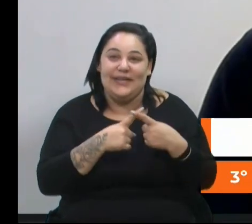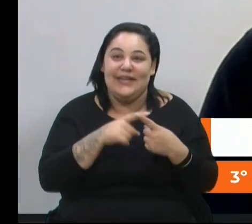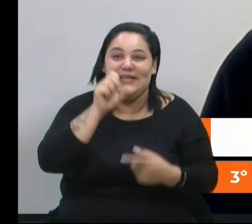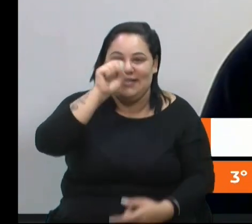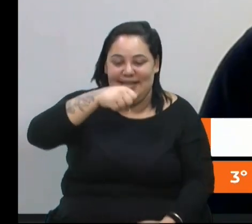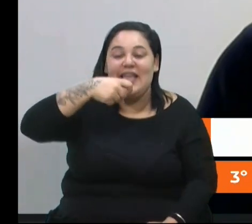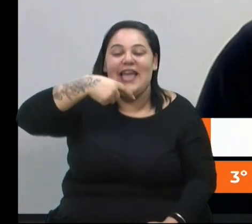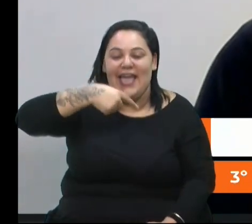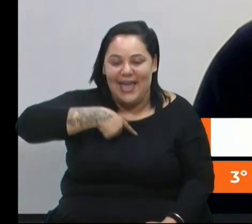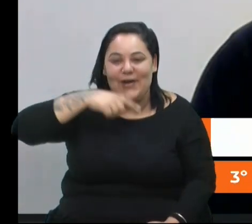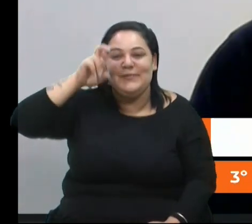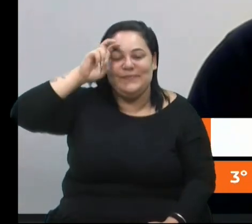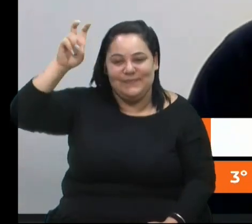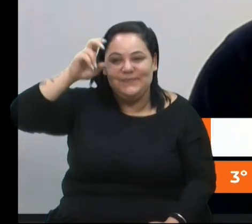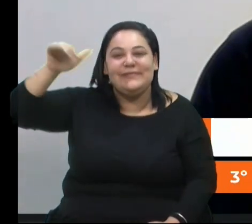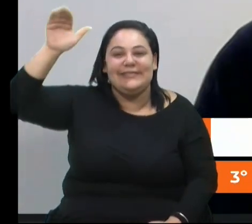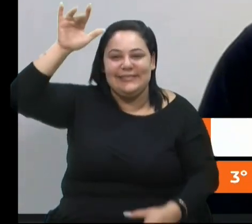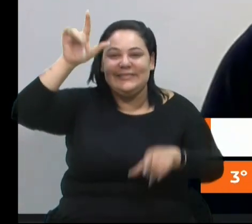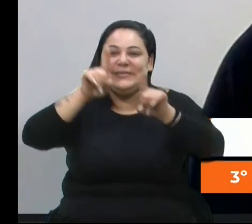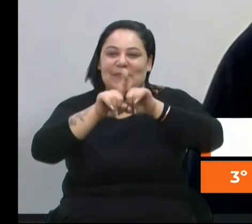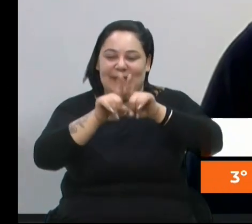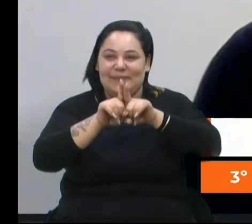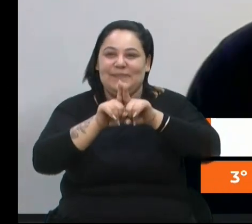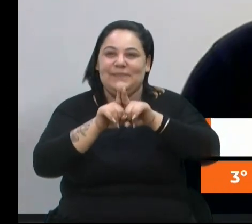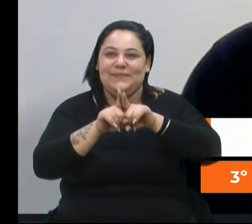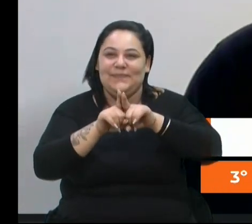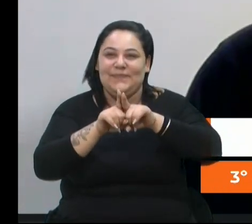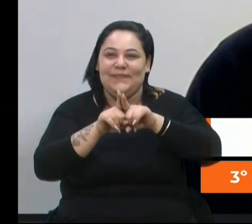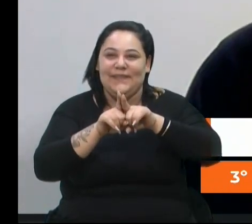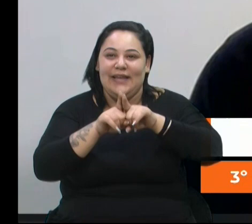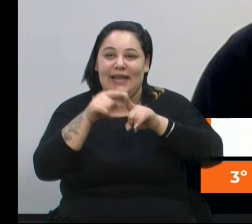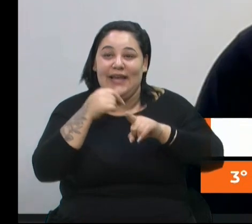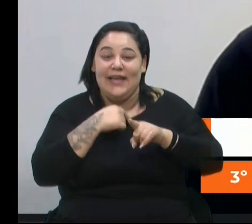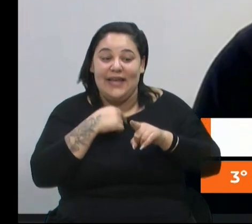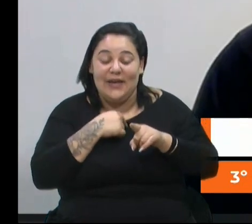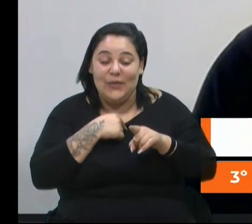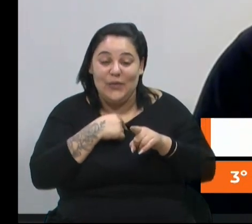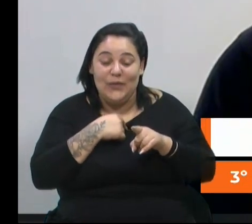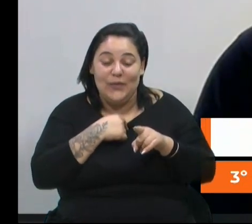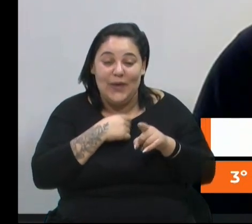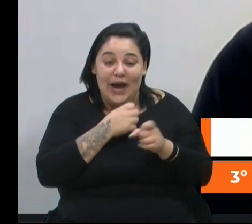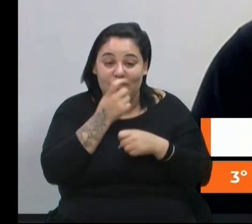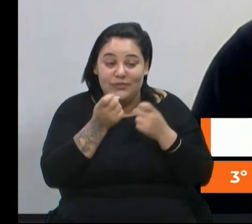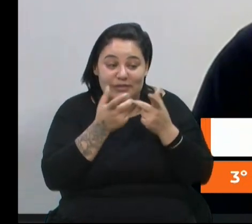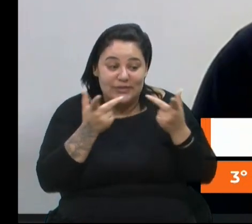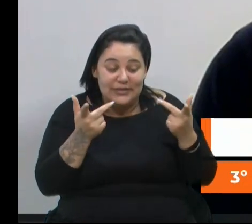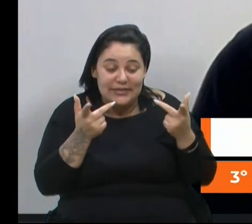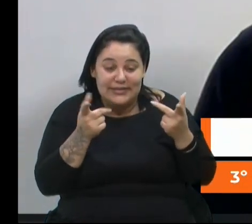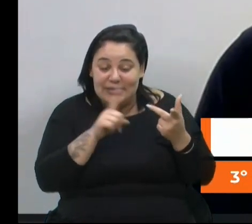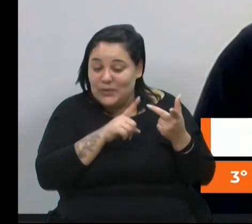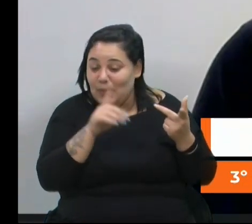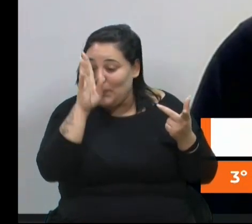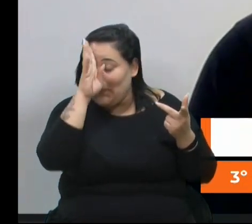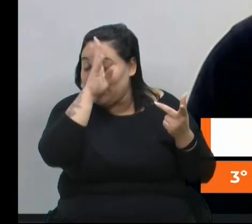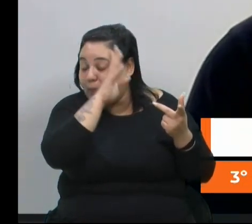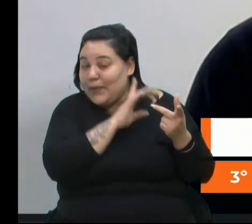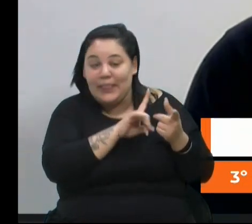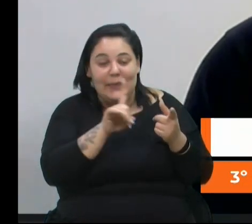sou superdotado, acaba que algumas das coisas a gente acaba deixando passar